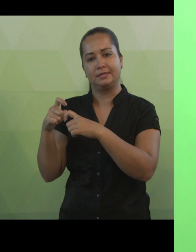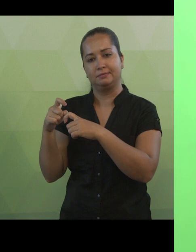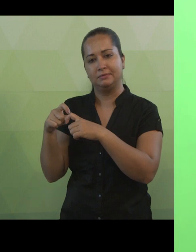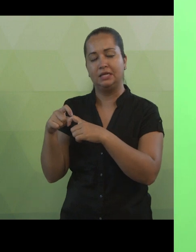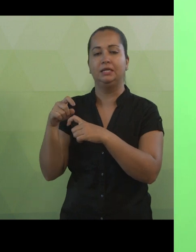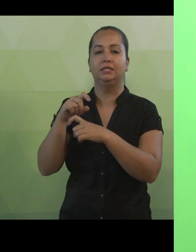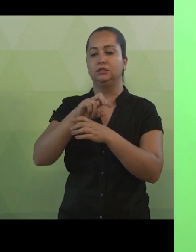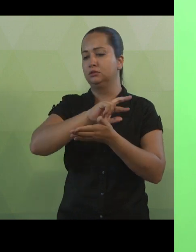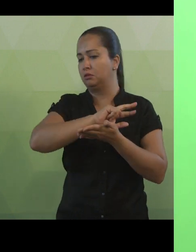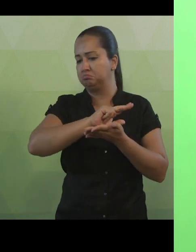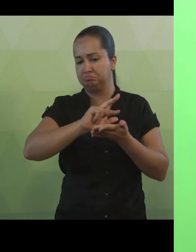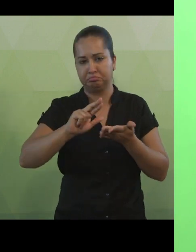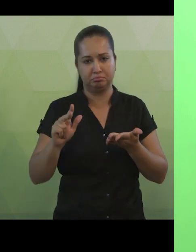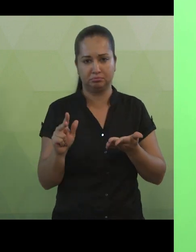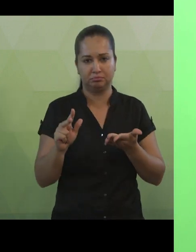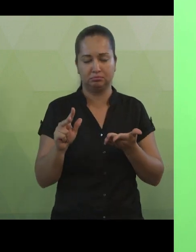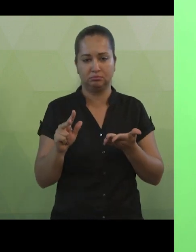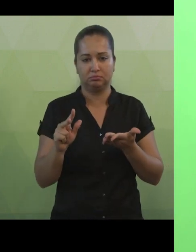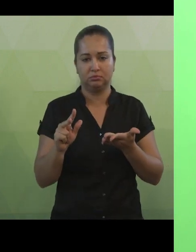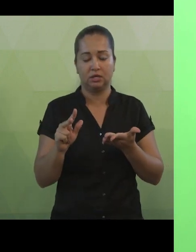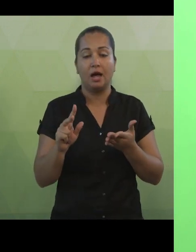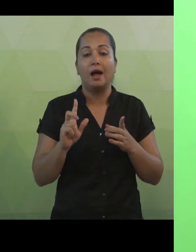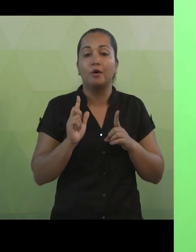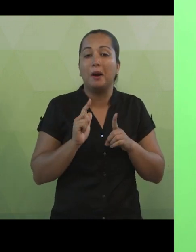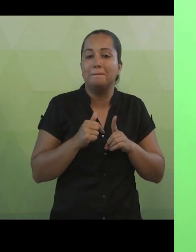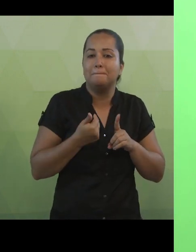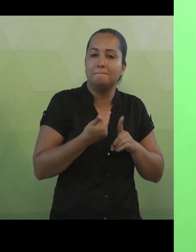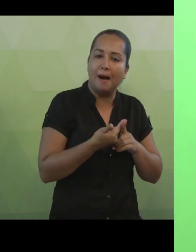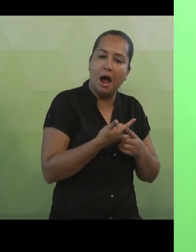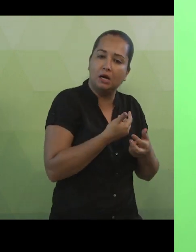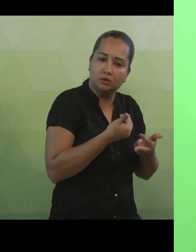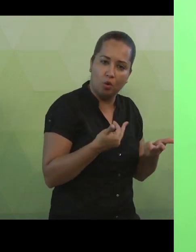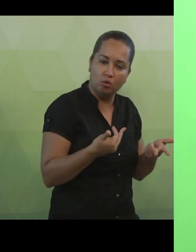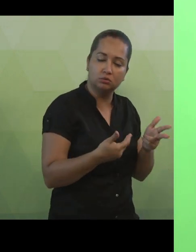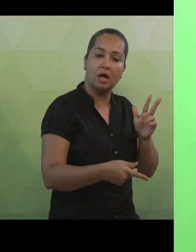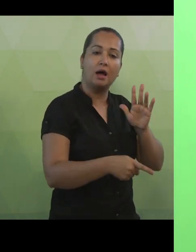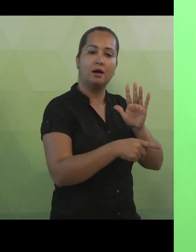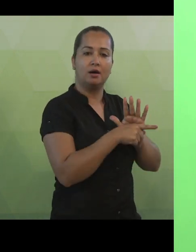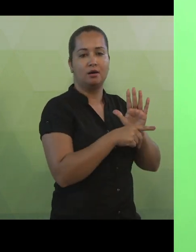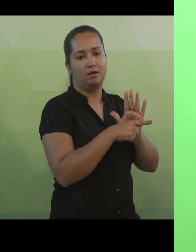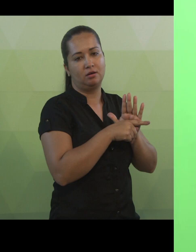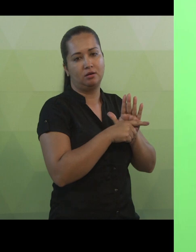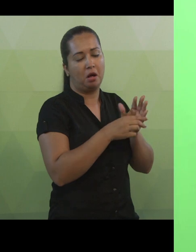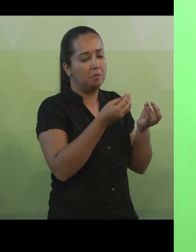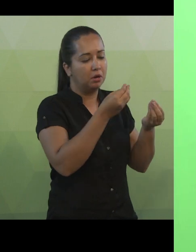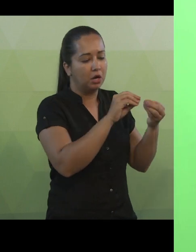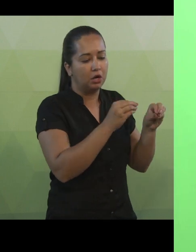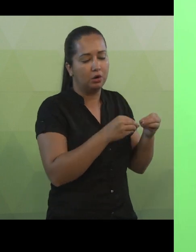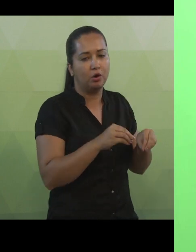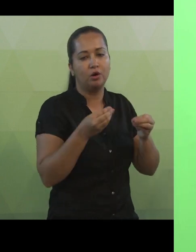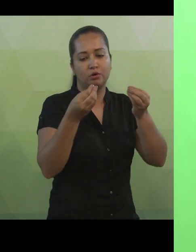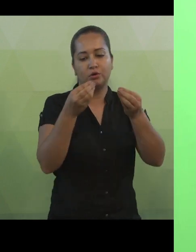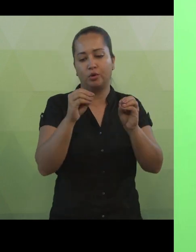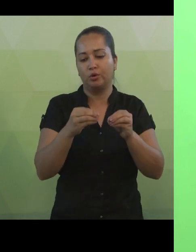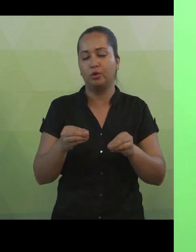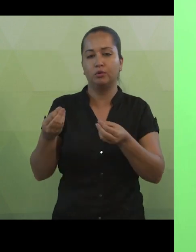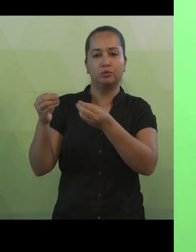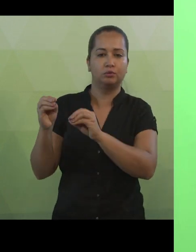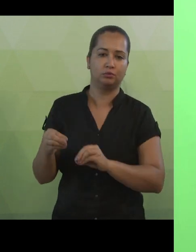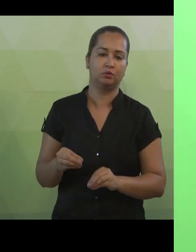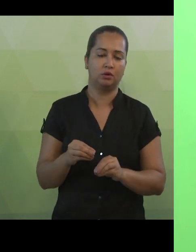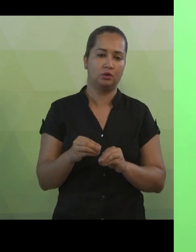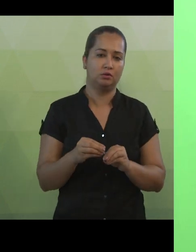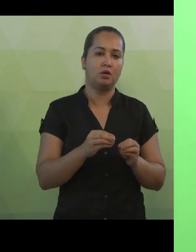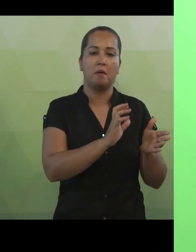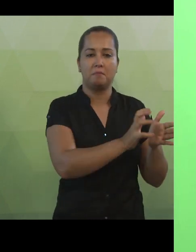Enquanto que as demais informações necessárias são armazenadas em tabelas específicas, criadas no instante da criação de cada banco de dados de